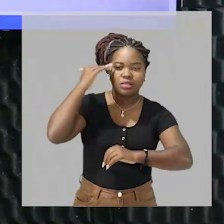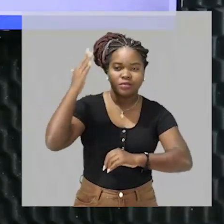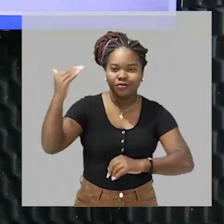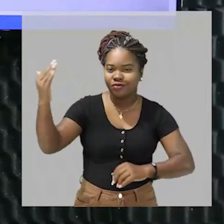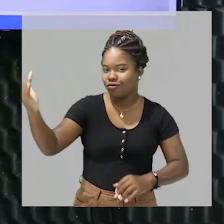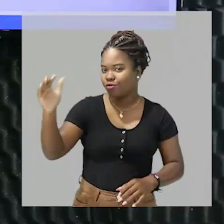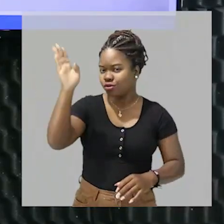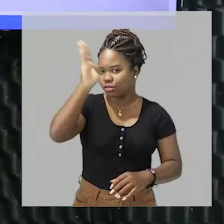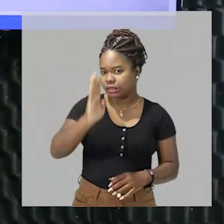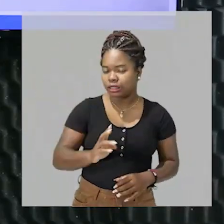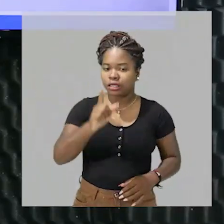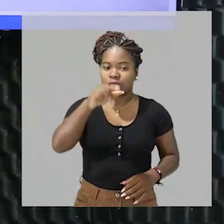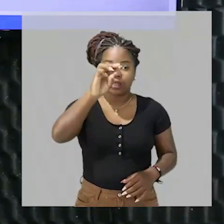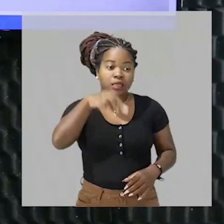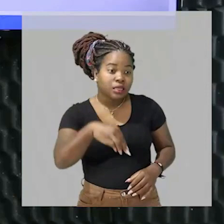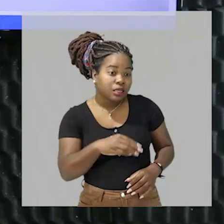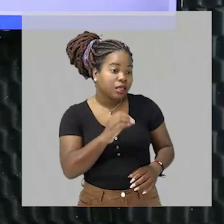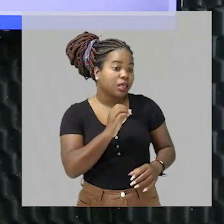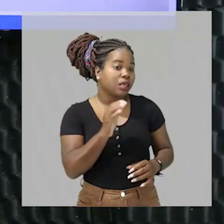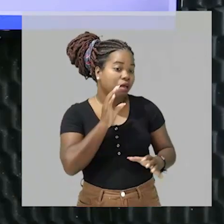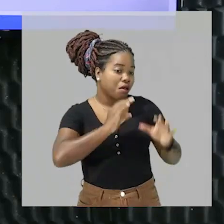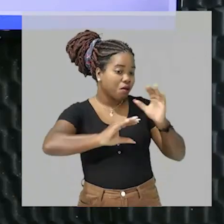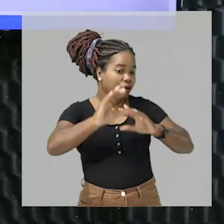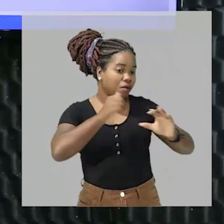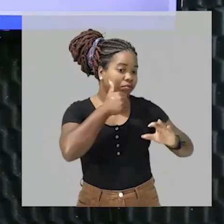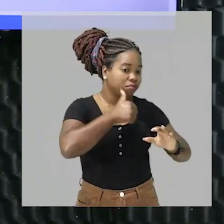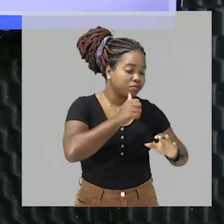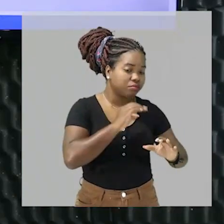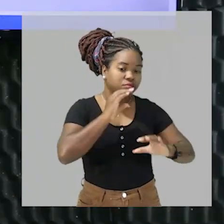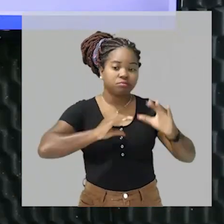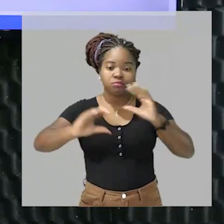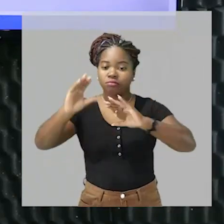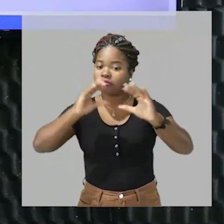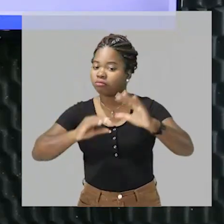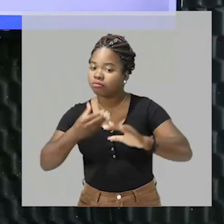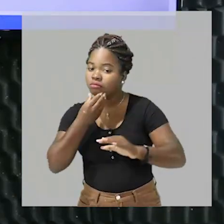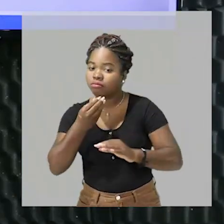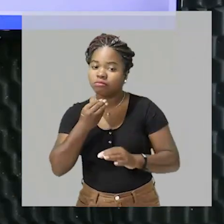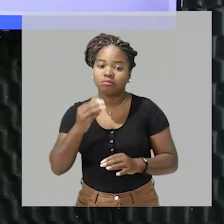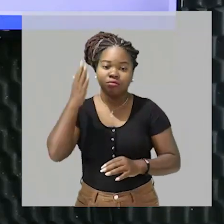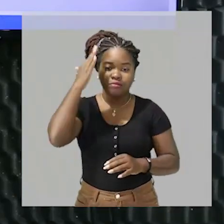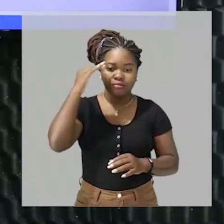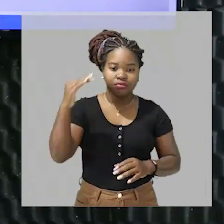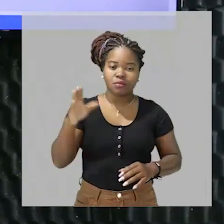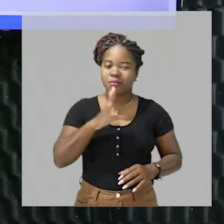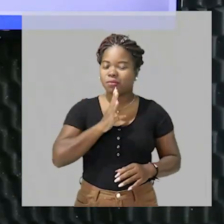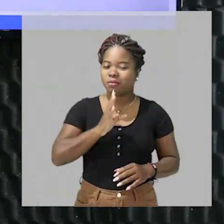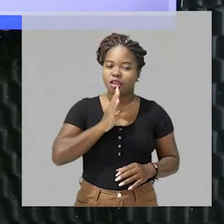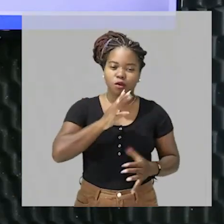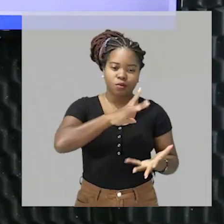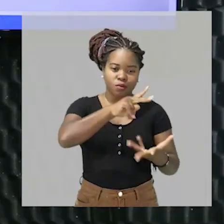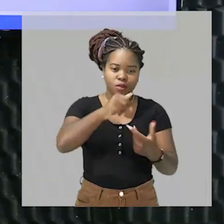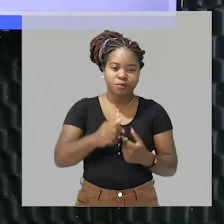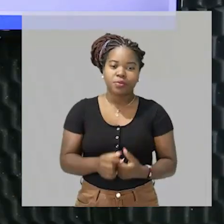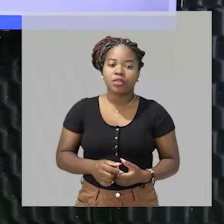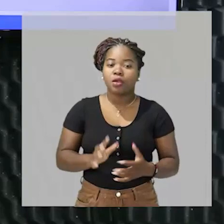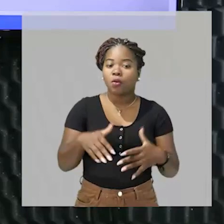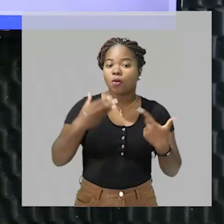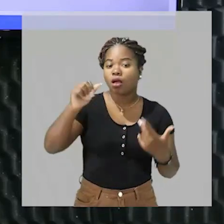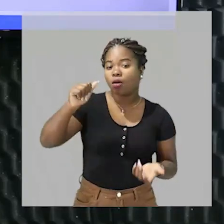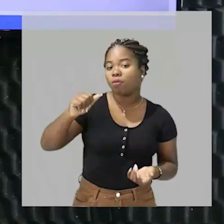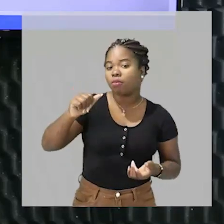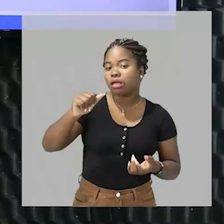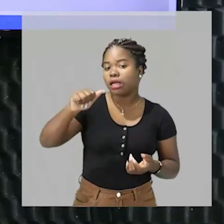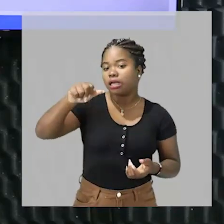o cantor ou a cantora mais conhecida do mundo? Qual é o anime que você mais consome? Qual é o personagem de quadrinhos que está em alta? Por